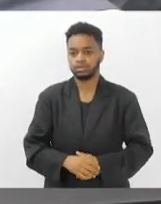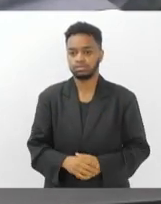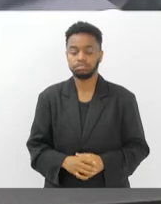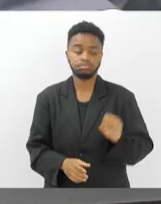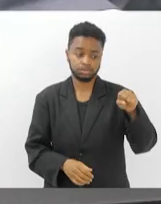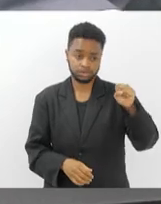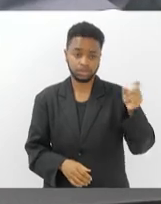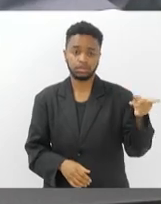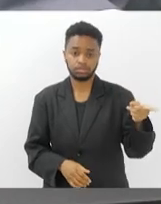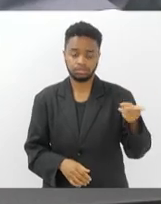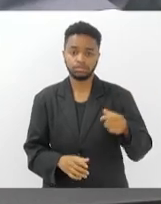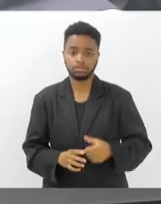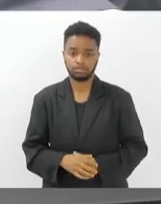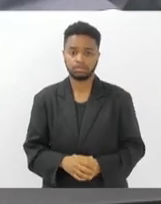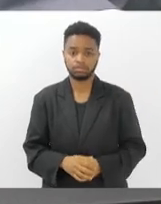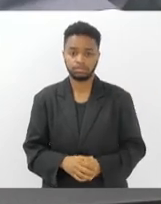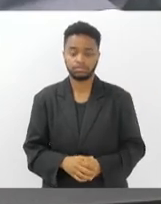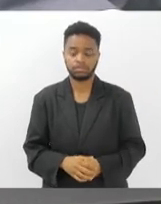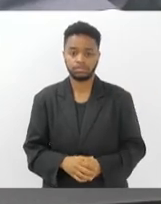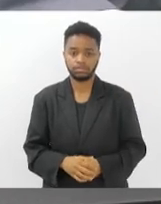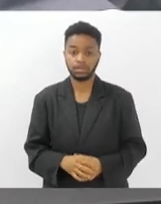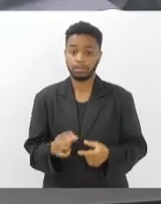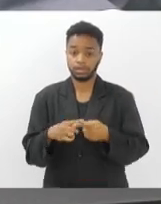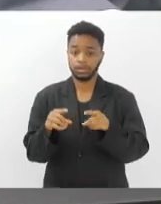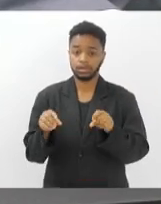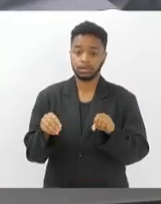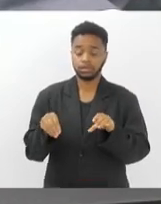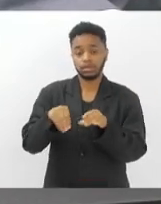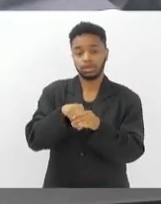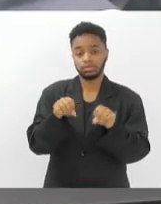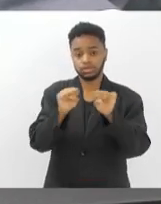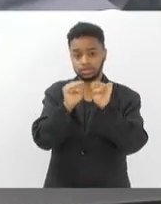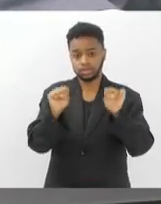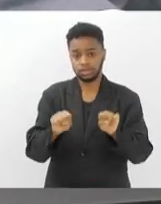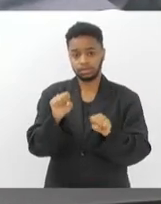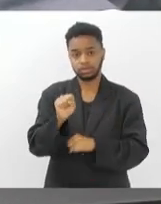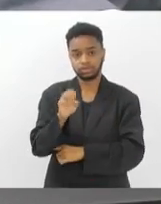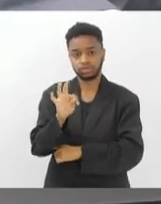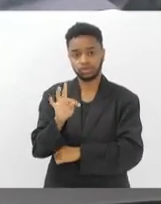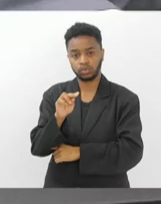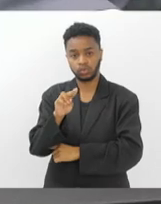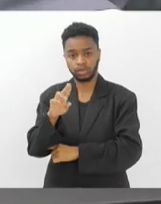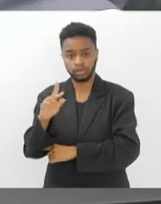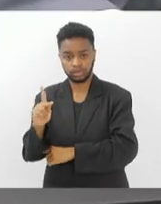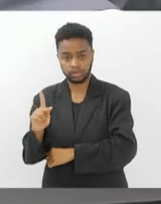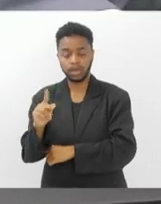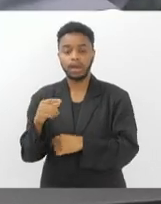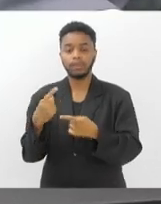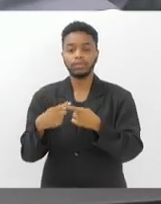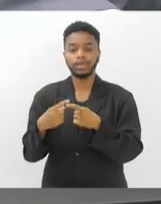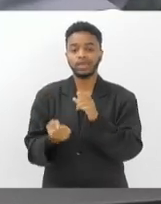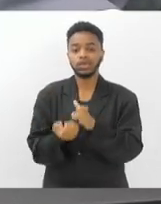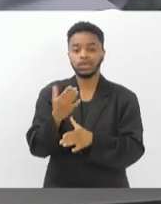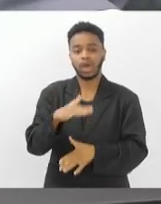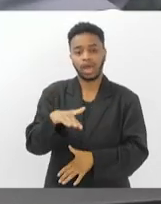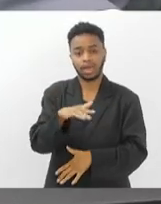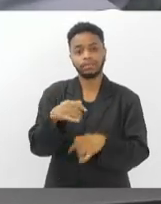Sim, está definido no sistema Snook, quando criou o parque e a área de abordagem. Sim, mas tem que referir